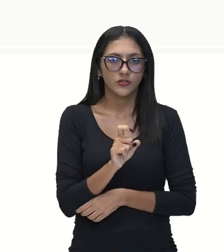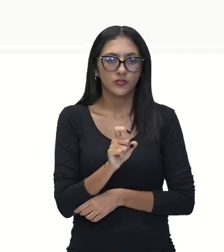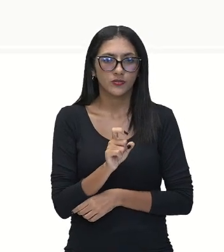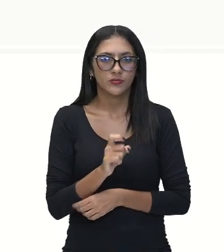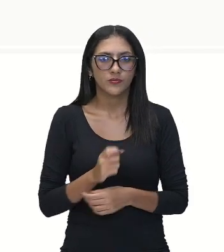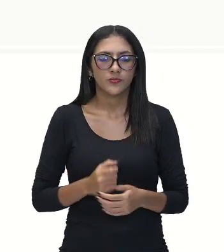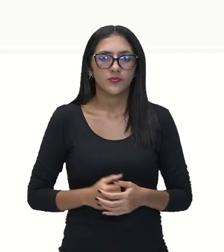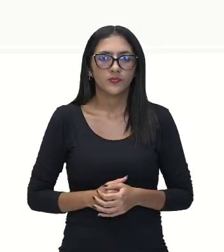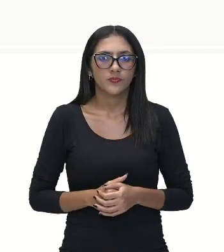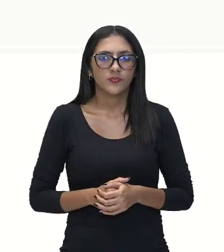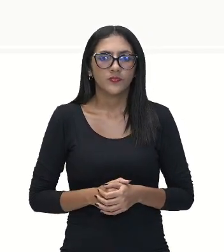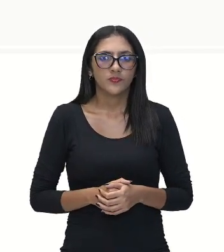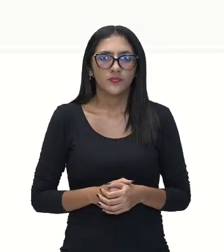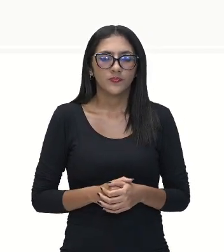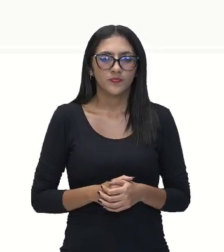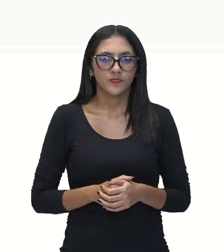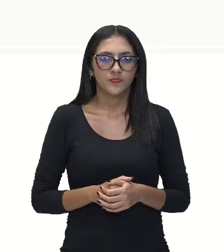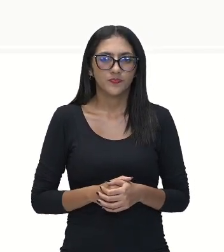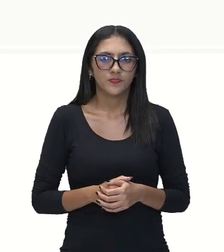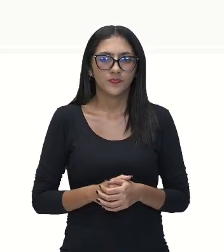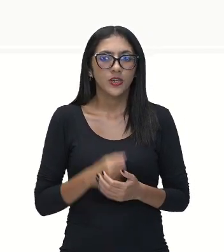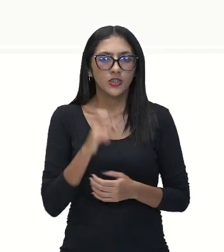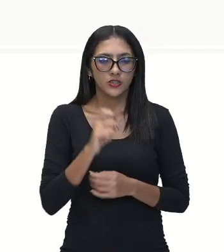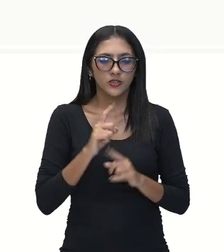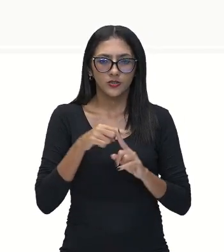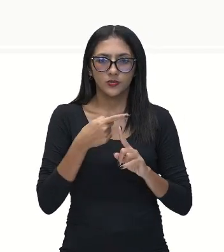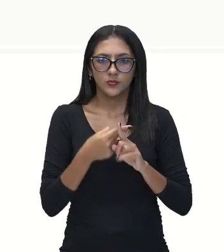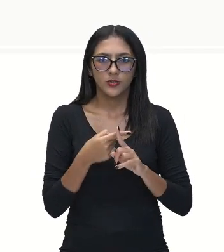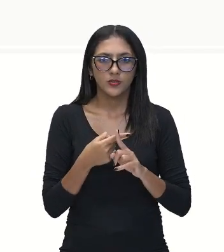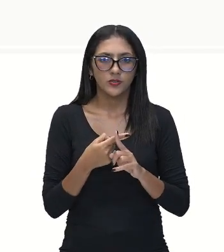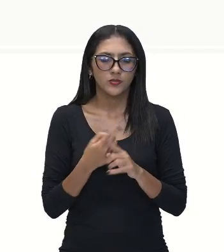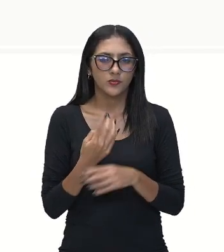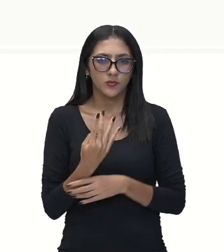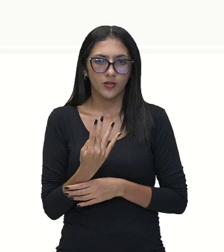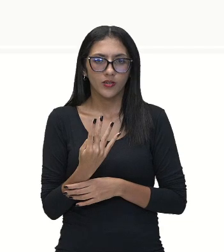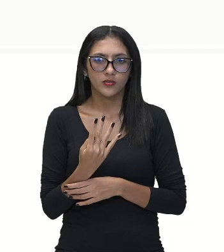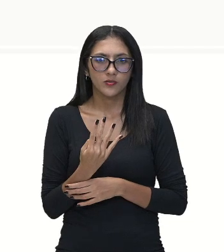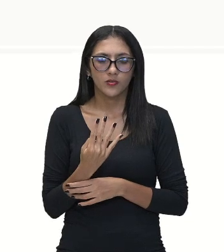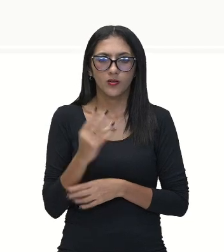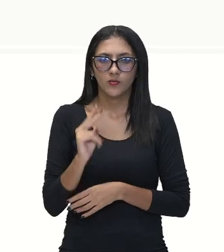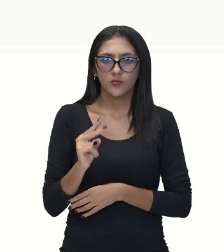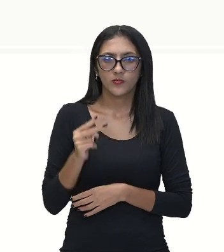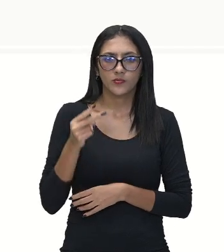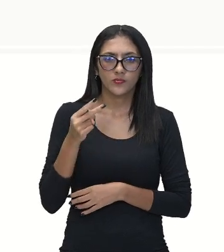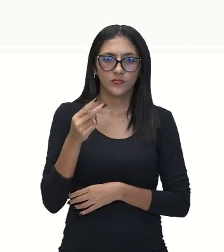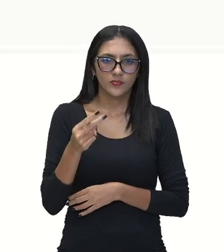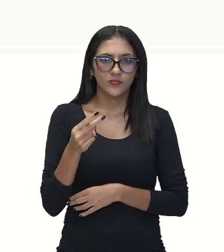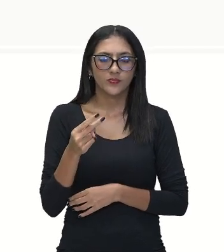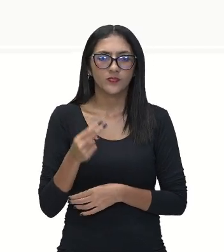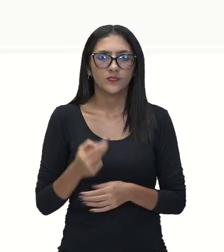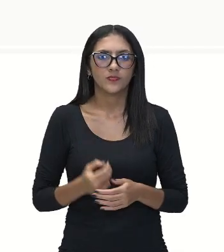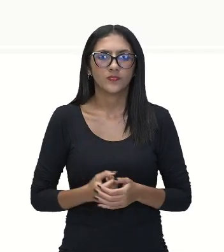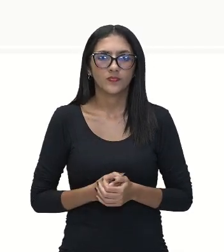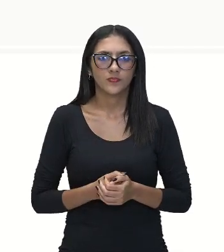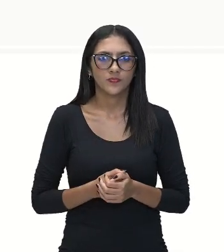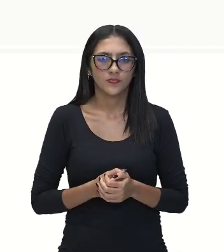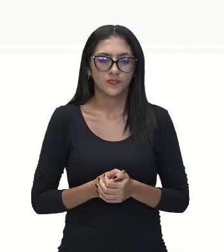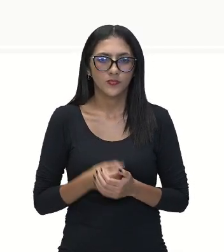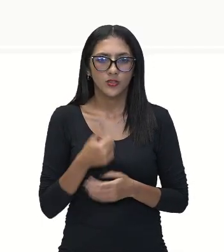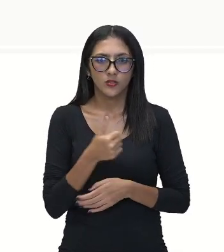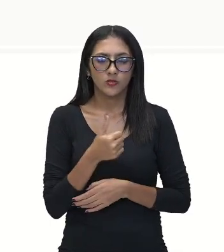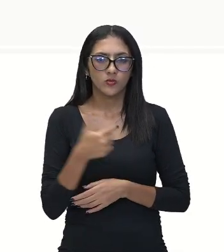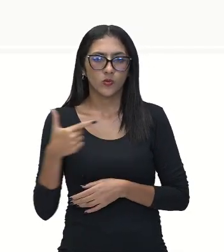x x + 4 a quadrado traz o 12 para o outro